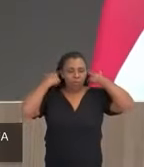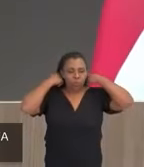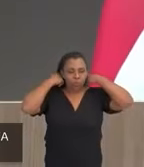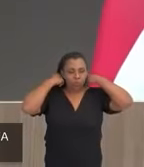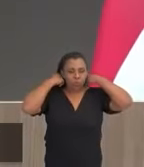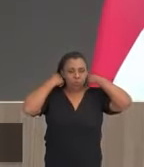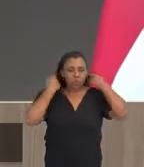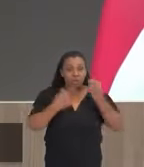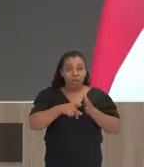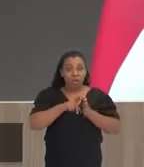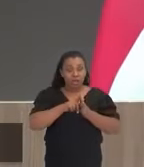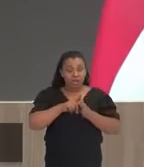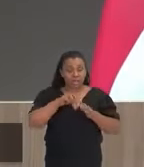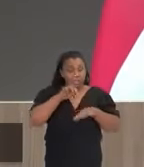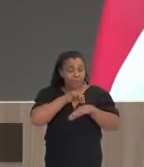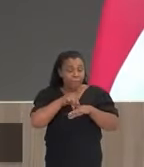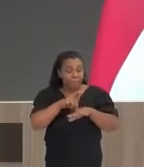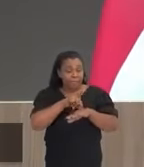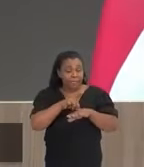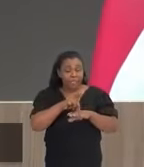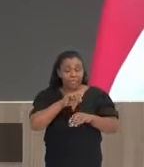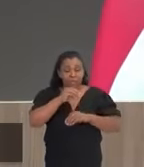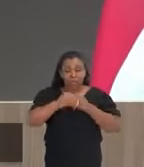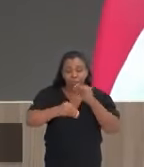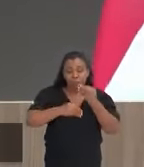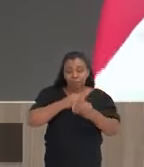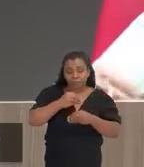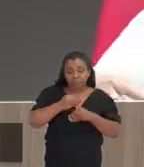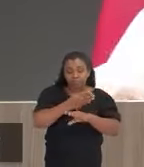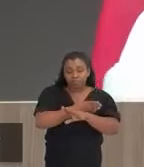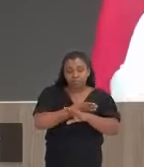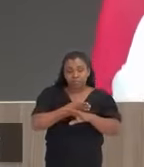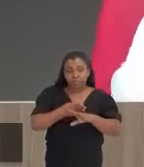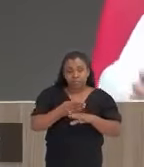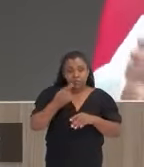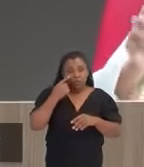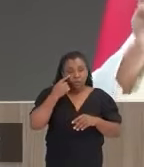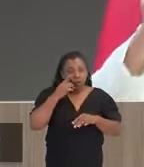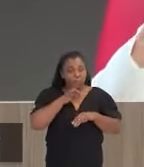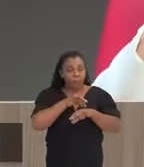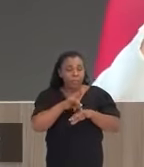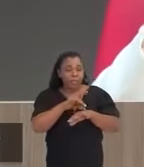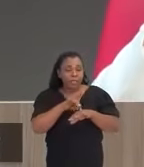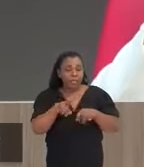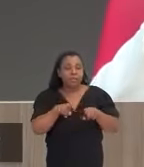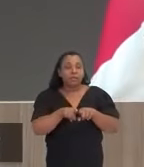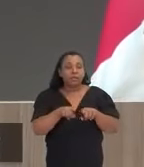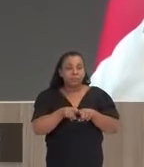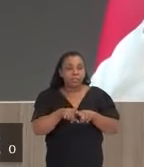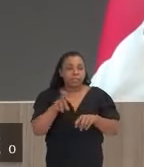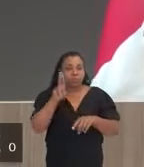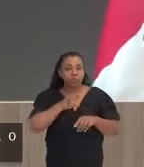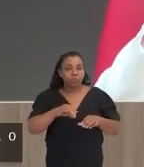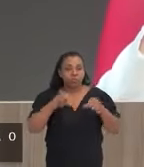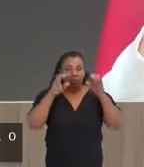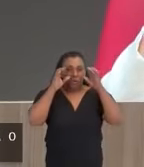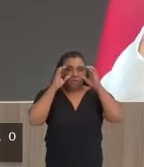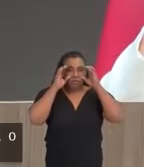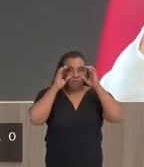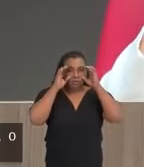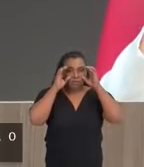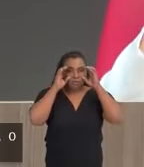eram negros, estão grisalhos. Eu tenho os olhos negros também, uso óculos, a